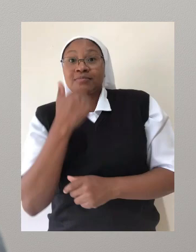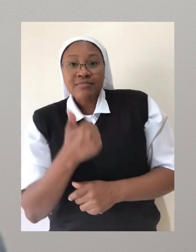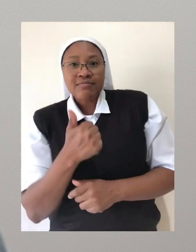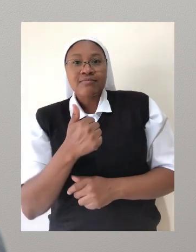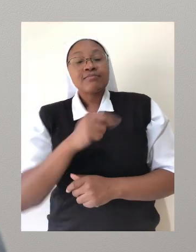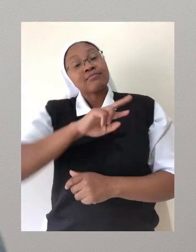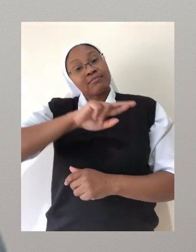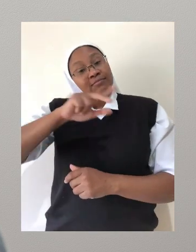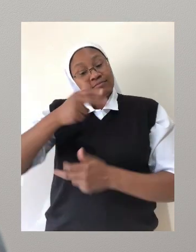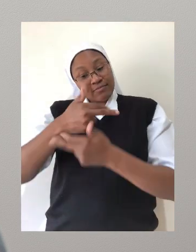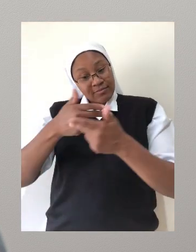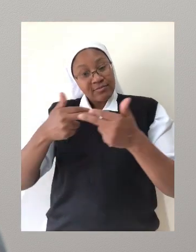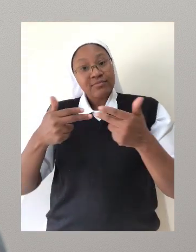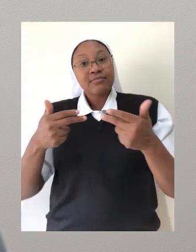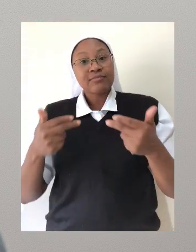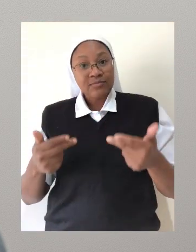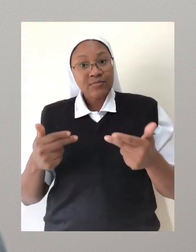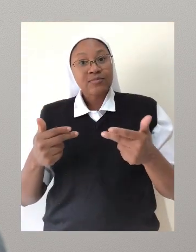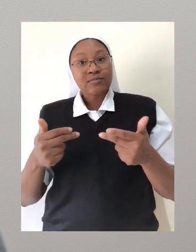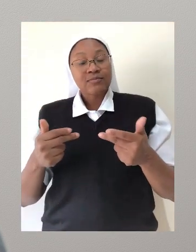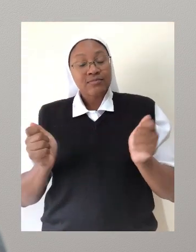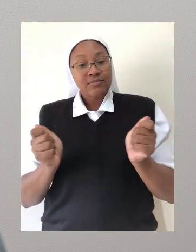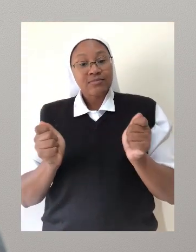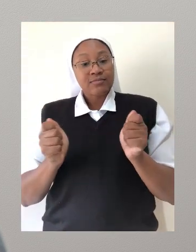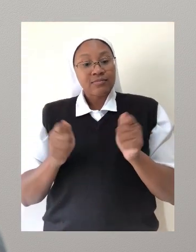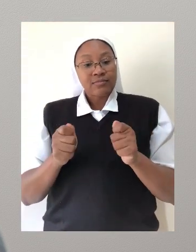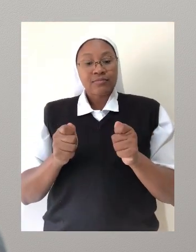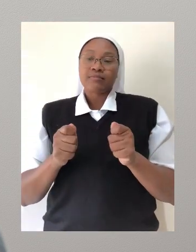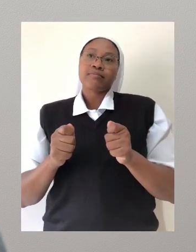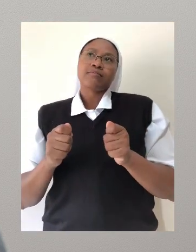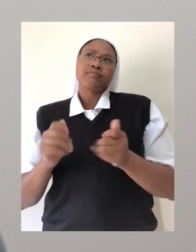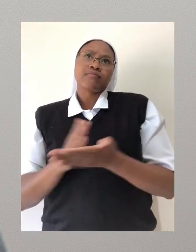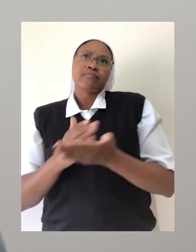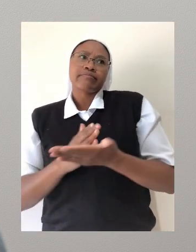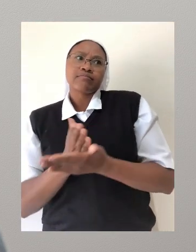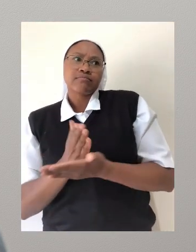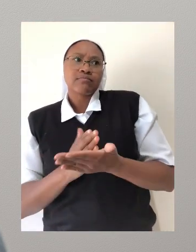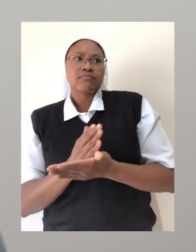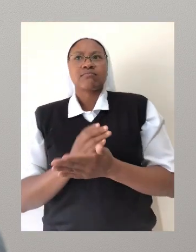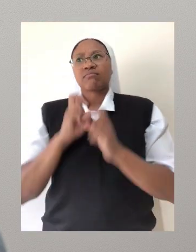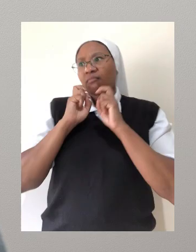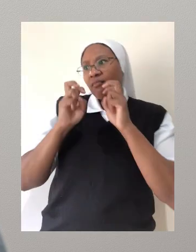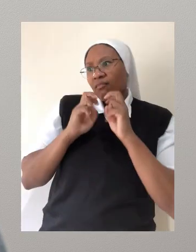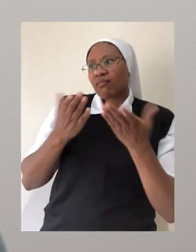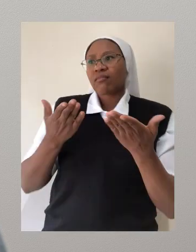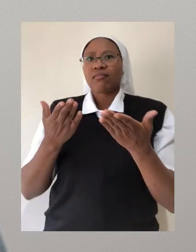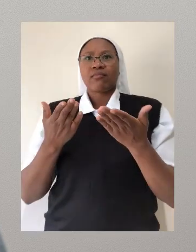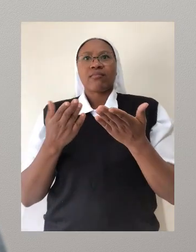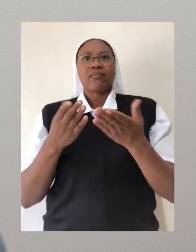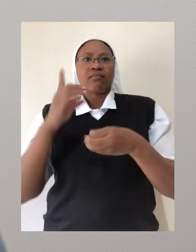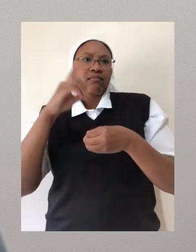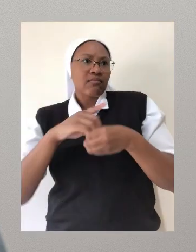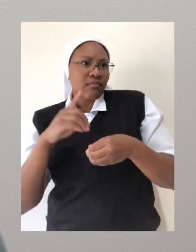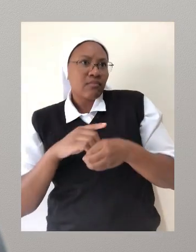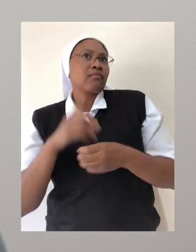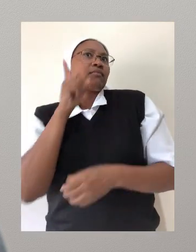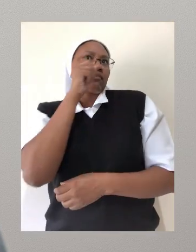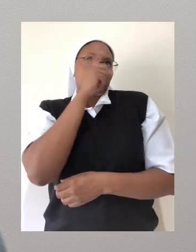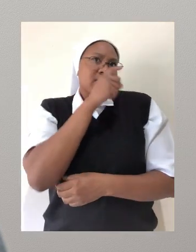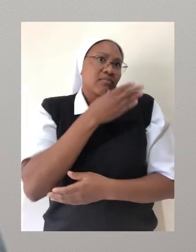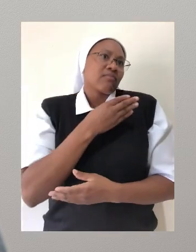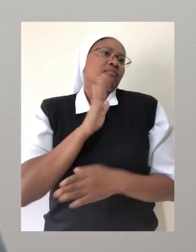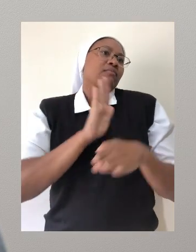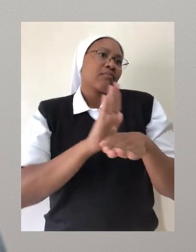fazer o bem? São infinitas as possibilidades. Há quem se incomoda com alguém que lhe grita, há quem o dízimo